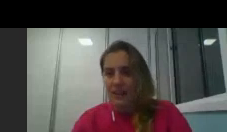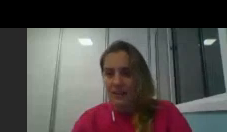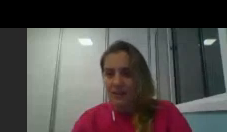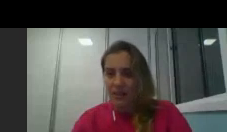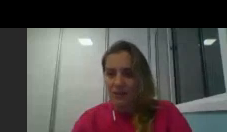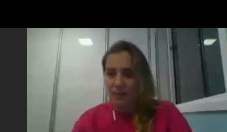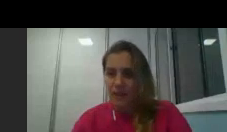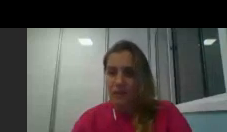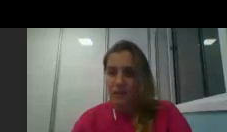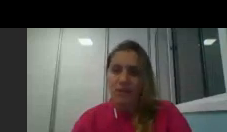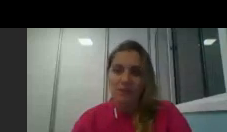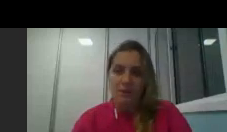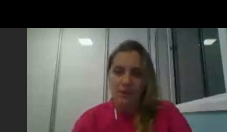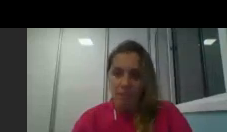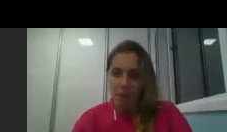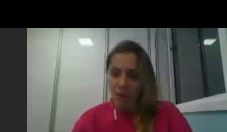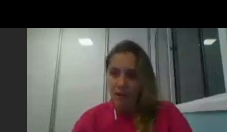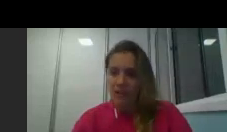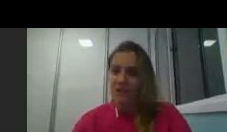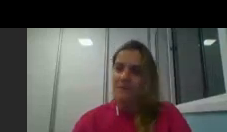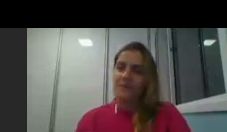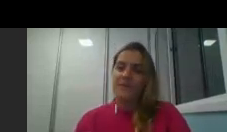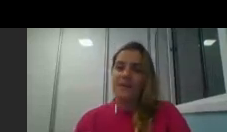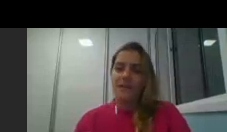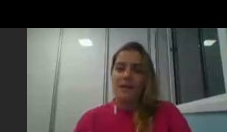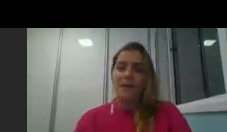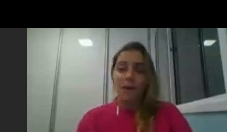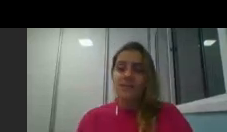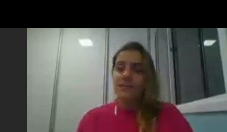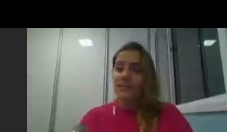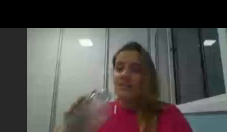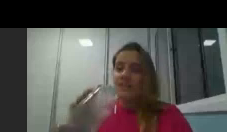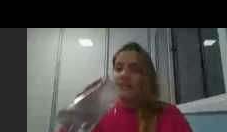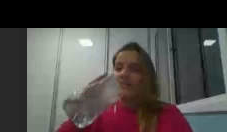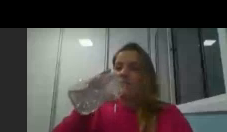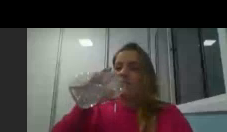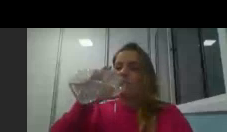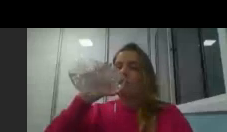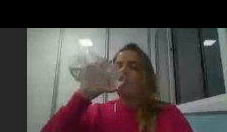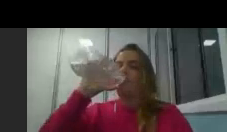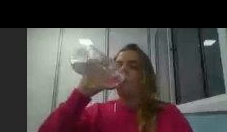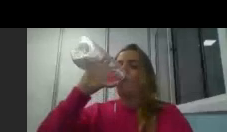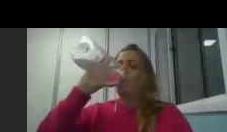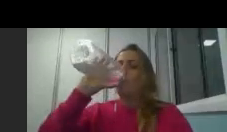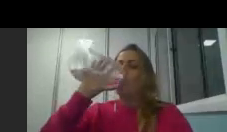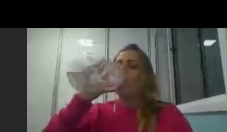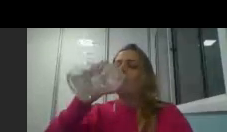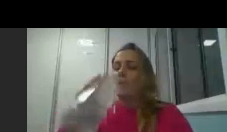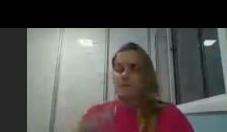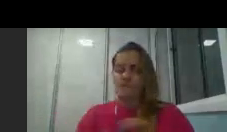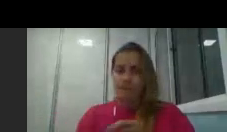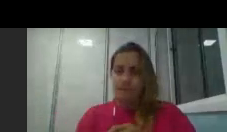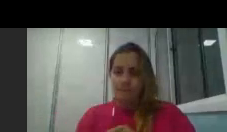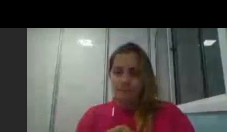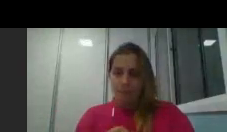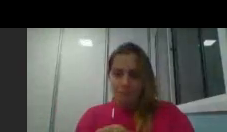a mão levantada, então deve poder. O Leilão falou que pode. Pode sim, gente.